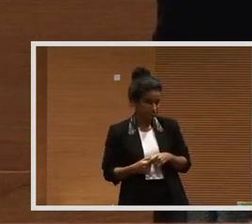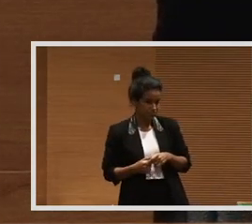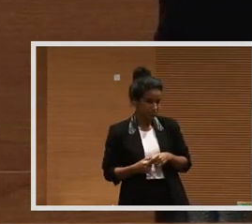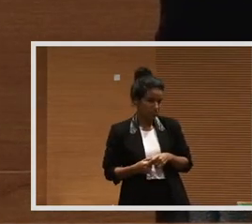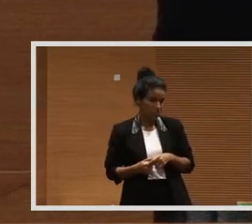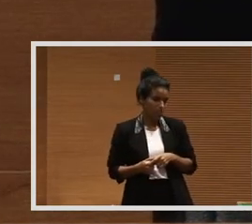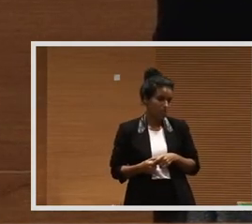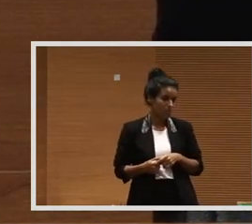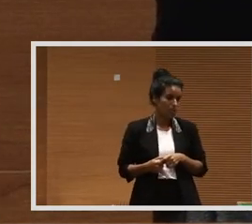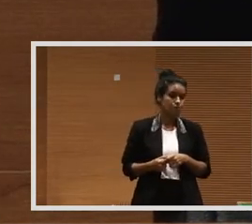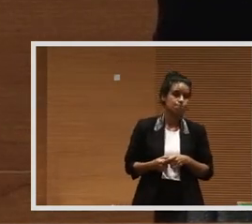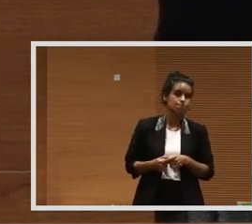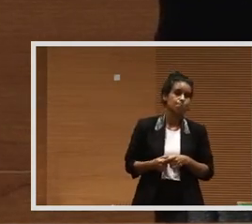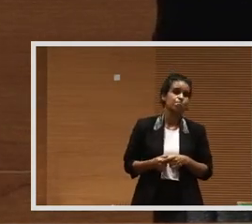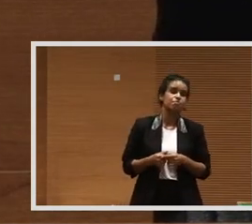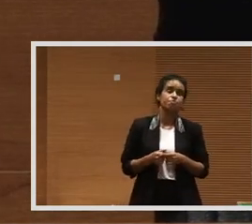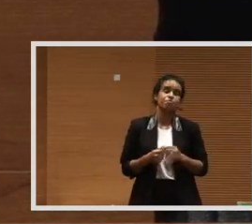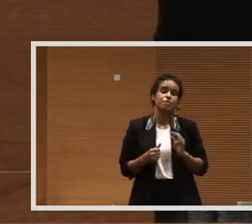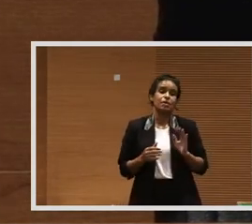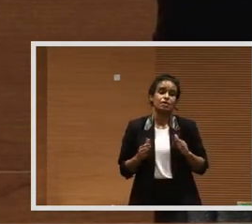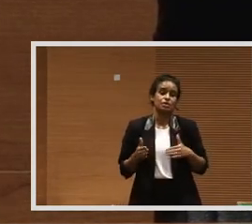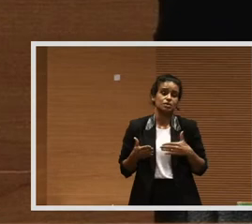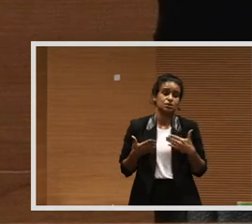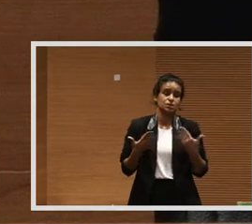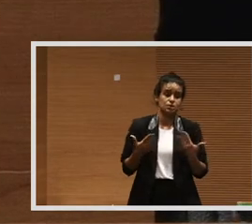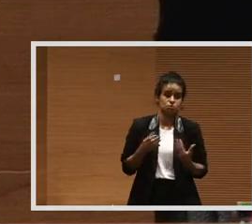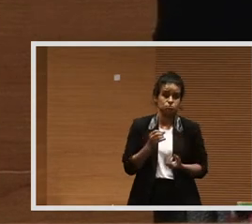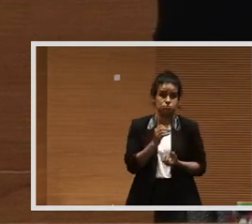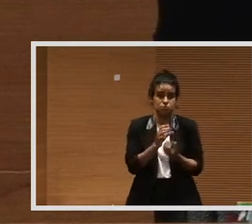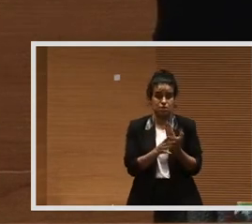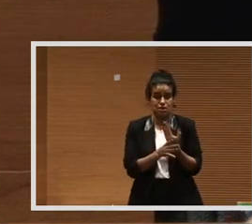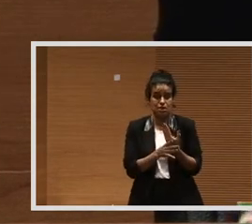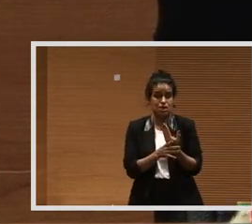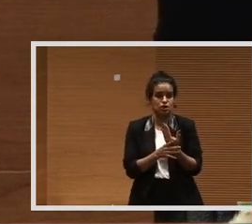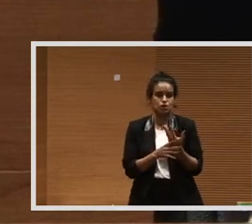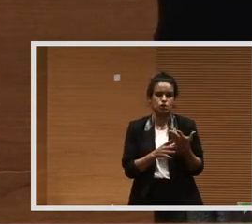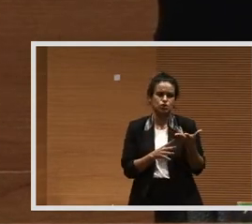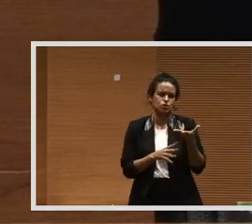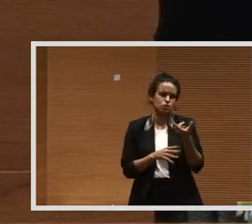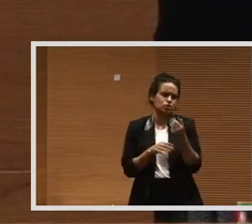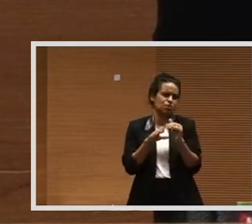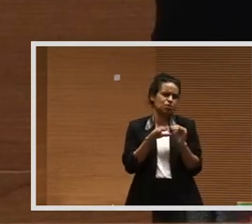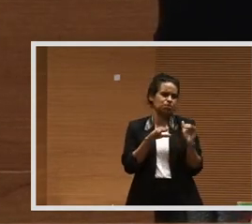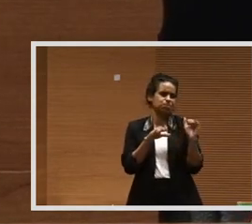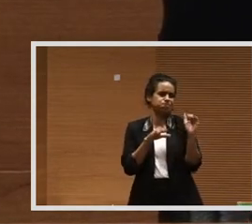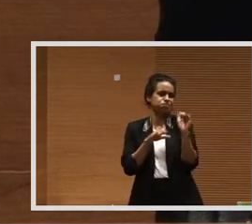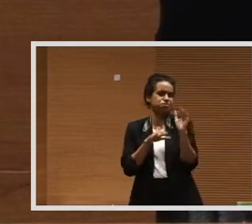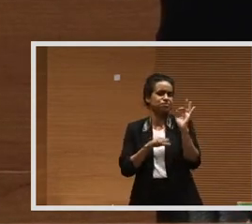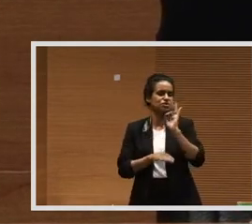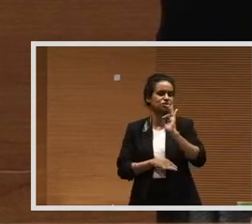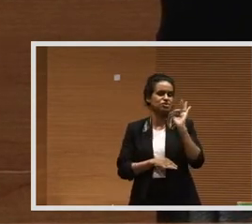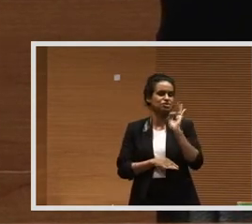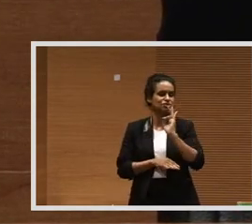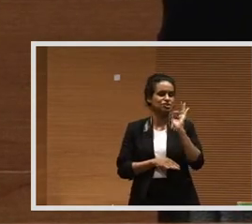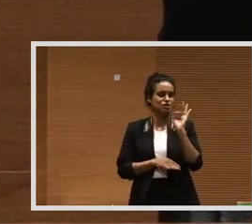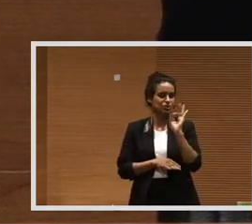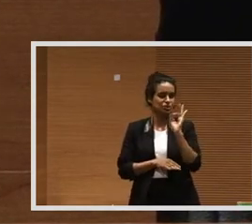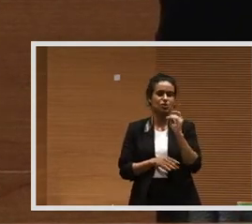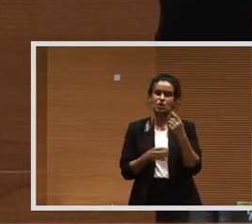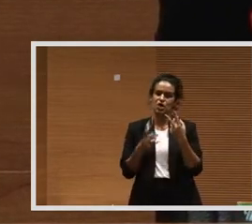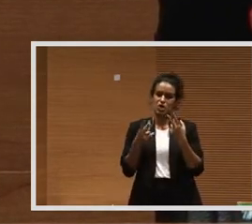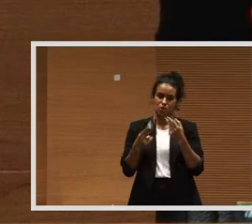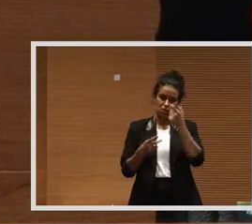o behaviorismo ressurge como... Tudo se sofistica, né? Muda de nome, como cognitivo comportamental.